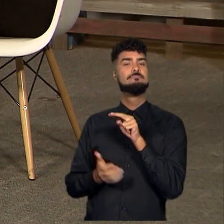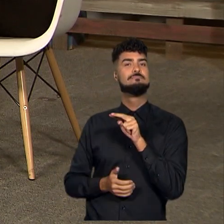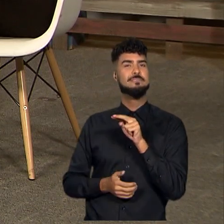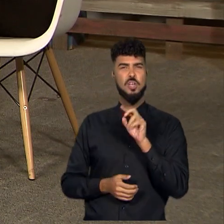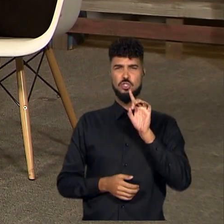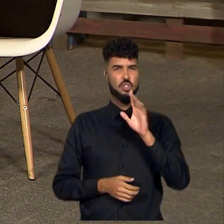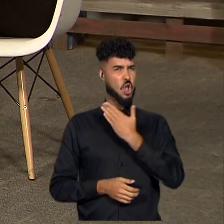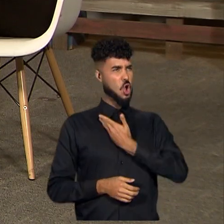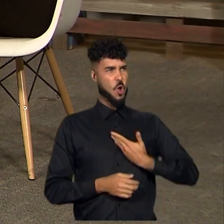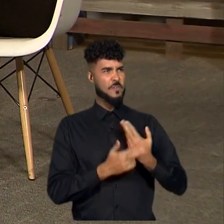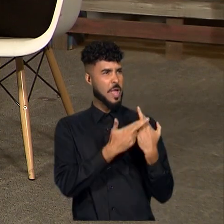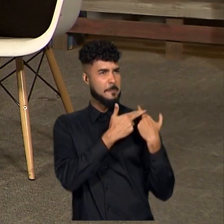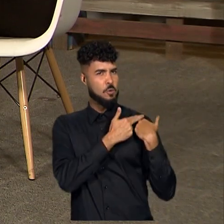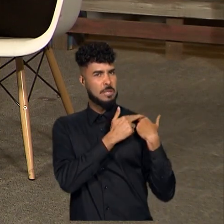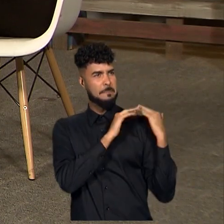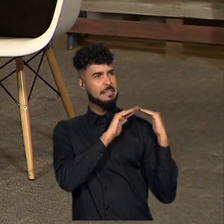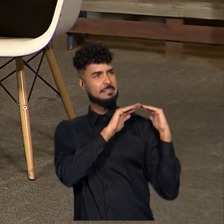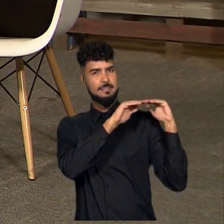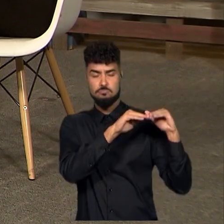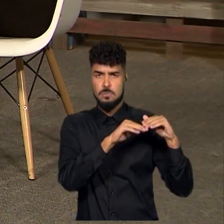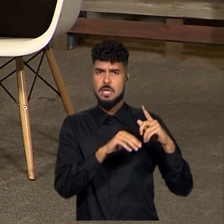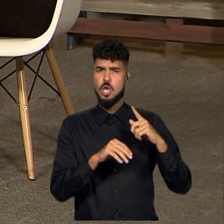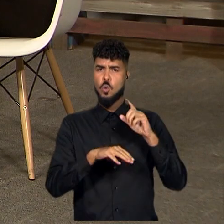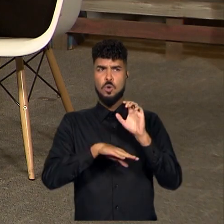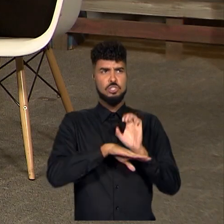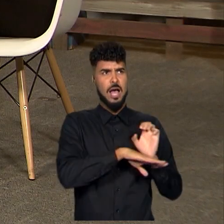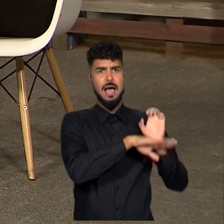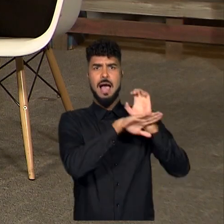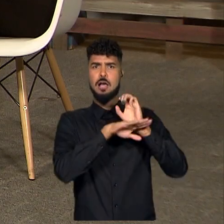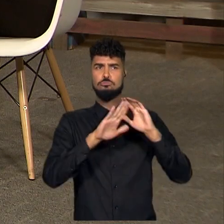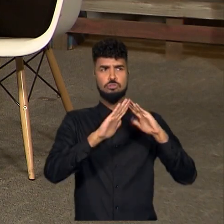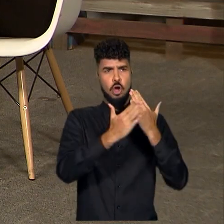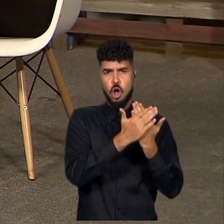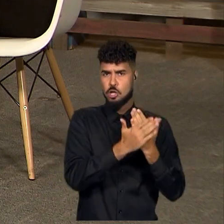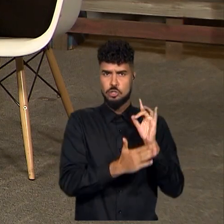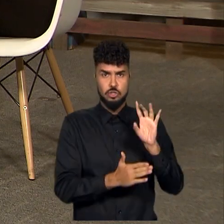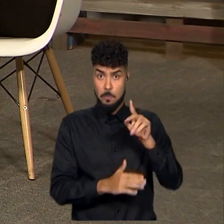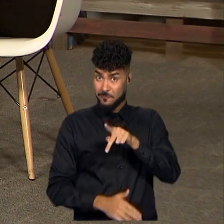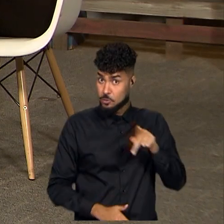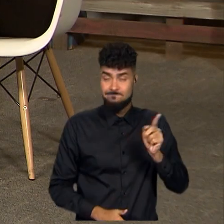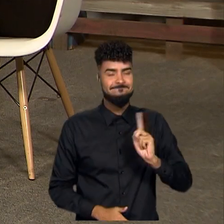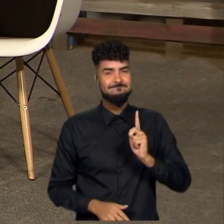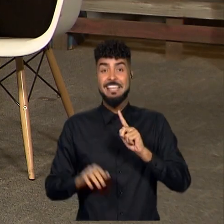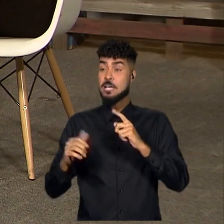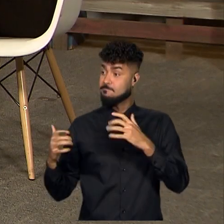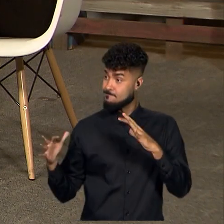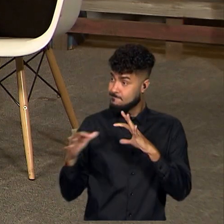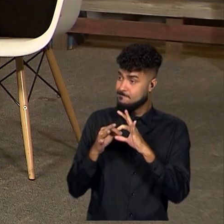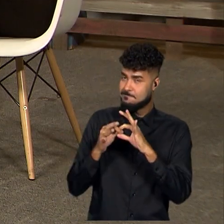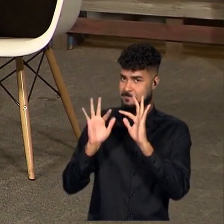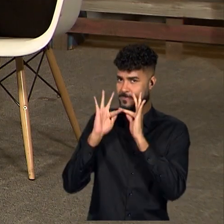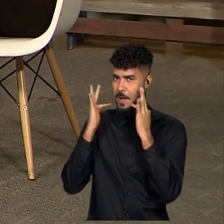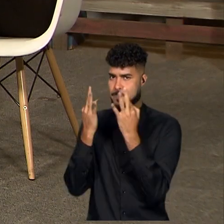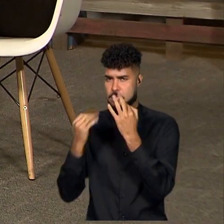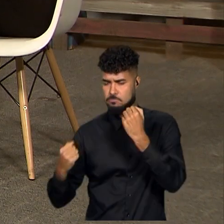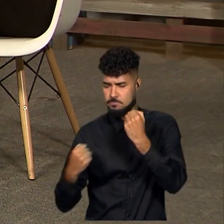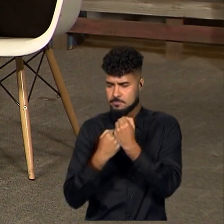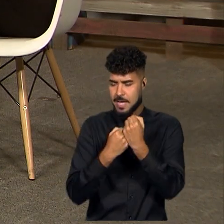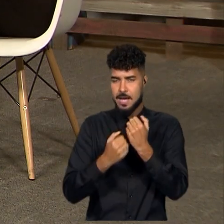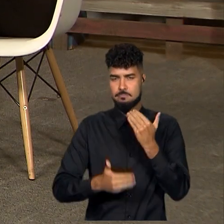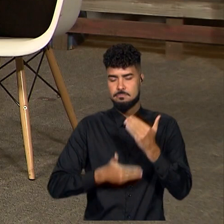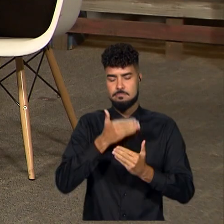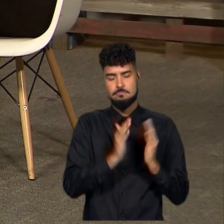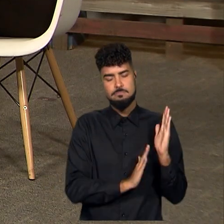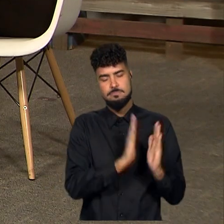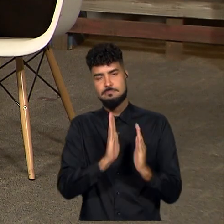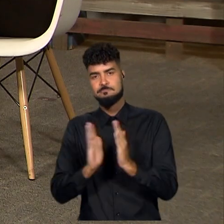um governo, não é só o Estado, não é só o professor, a gente precisa desse amparo familiar para que isso aconteça da melhor forma. E qual é o